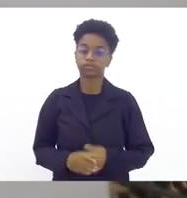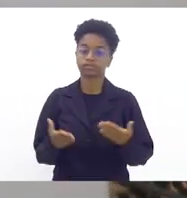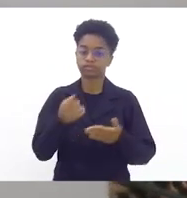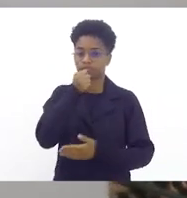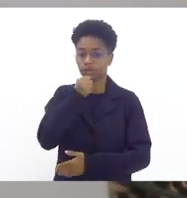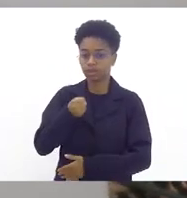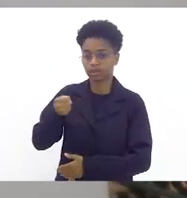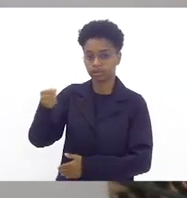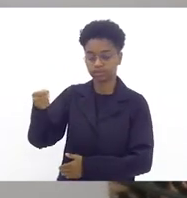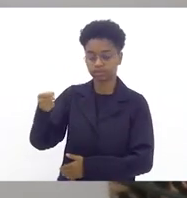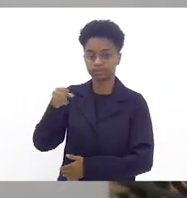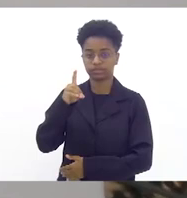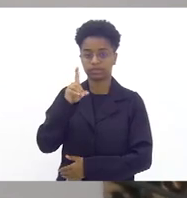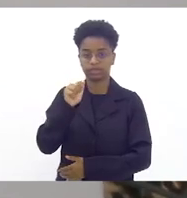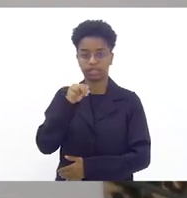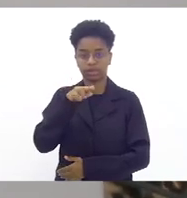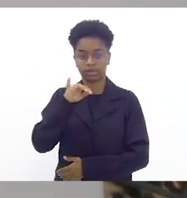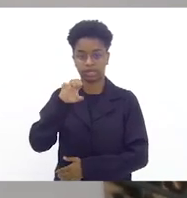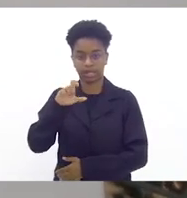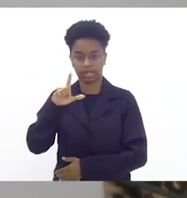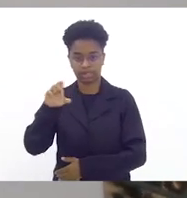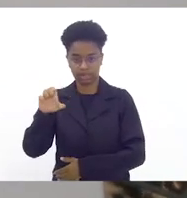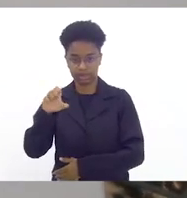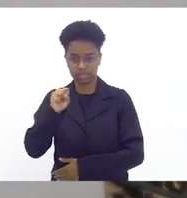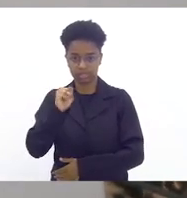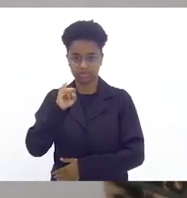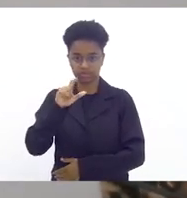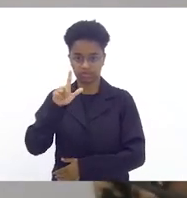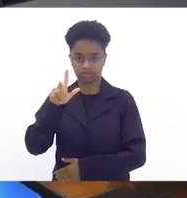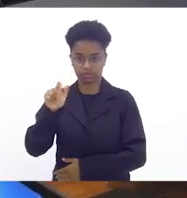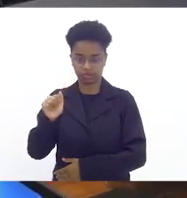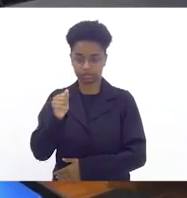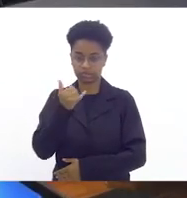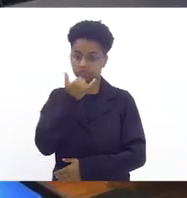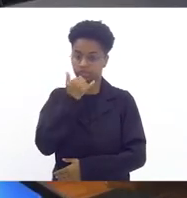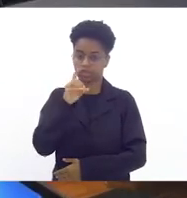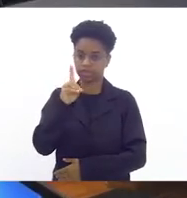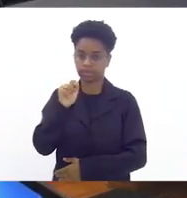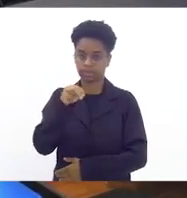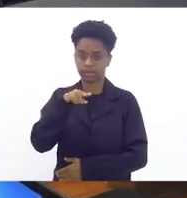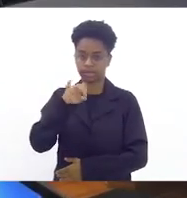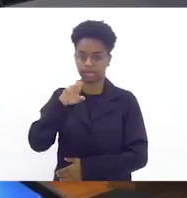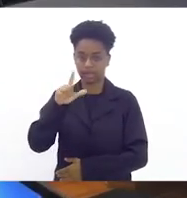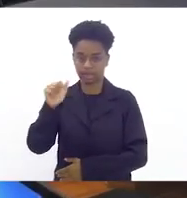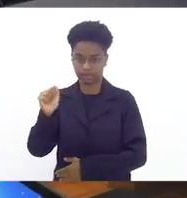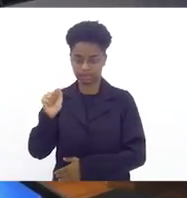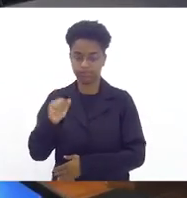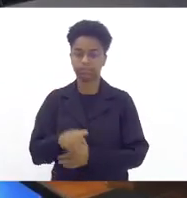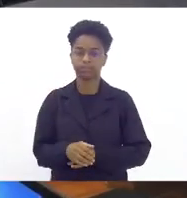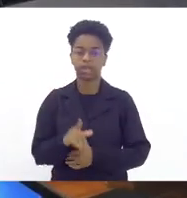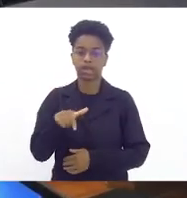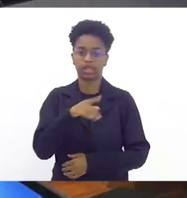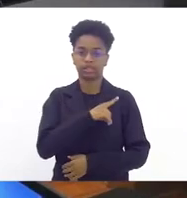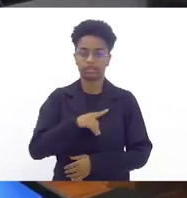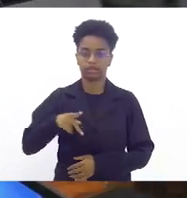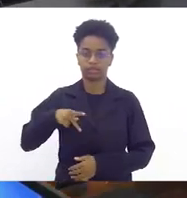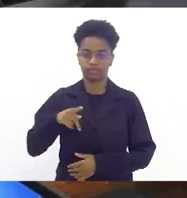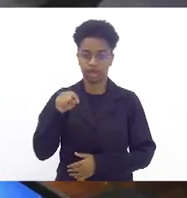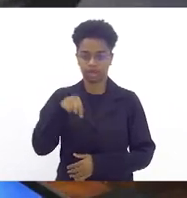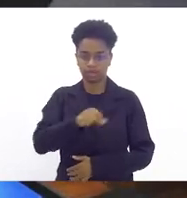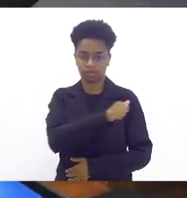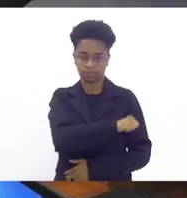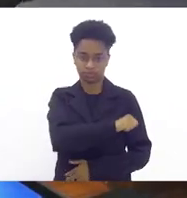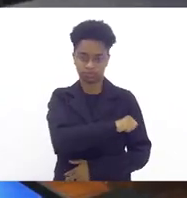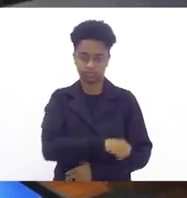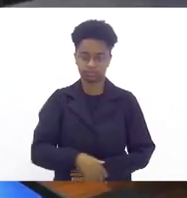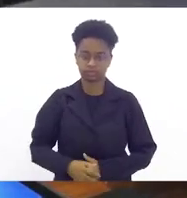palavra a Daniela Silva Magalhães, Daniela Silva Magalhães, da Defensoria Pública do Rio de